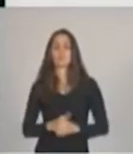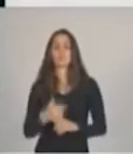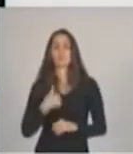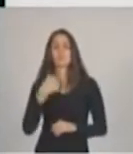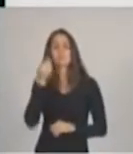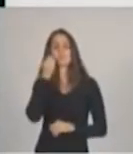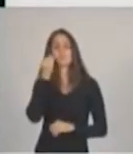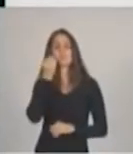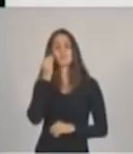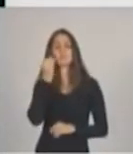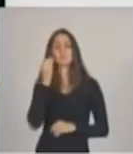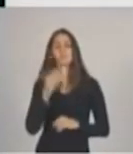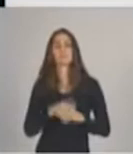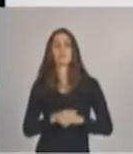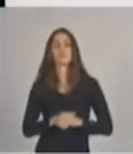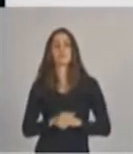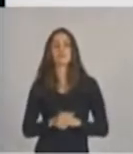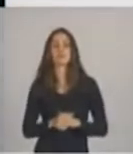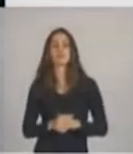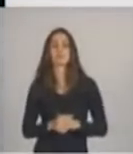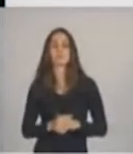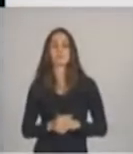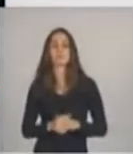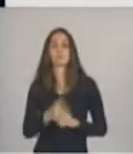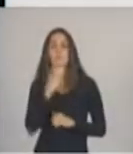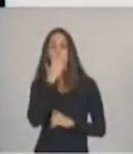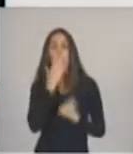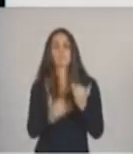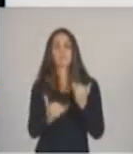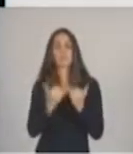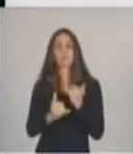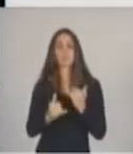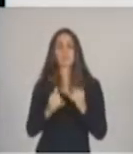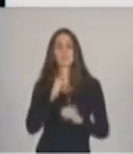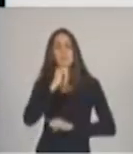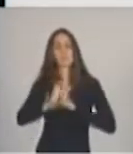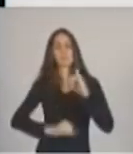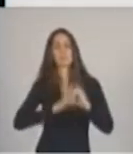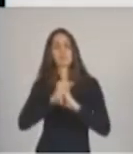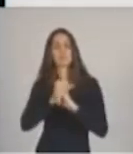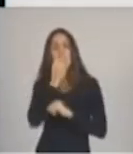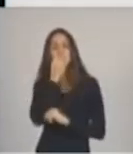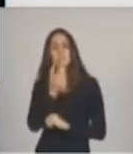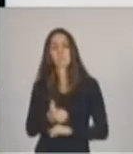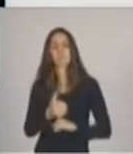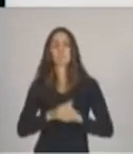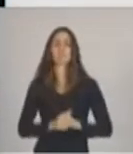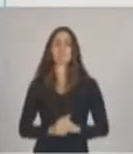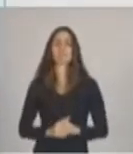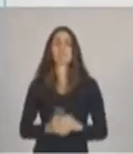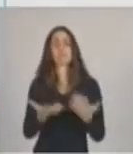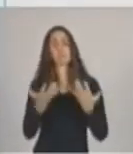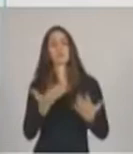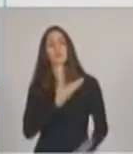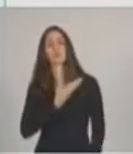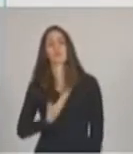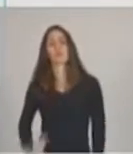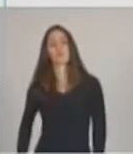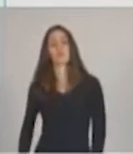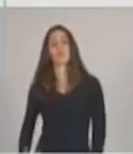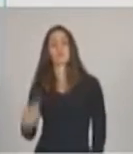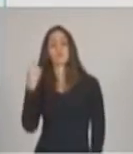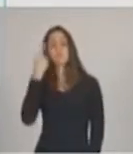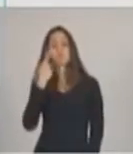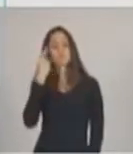ter dificuldade, porque está aparecendo para mim como se a conexão estivesse boa. Mas, assim, eu gostaria que o governo e a procuradoria do governo